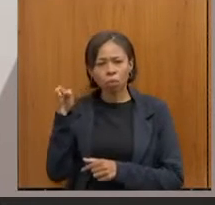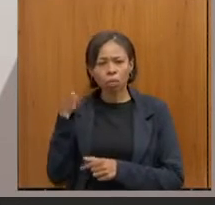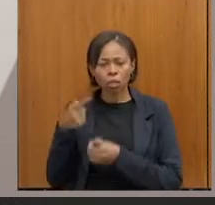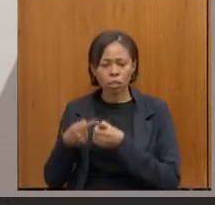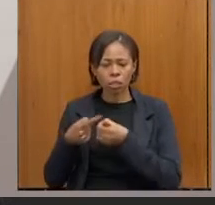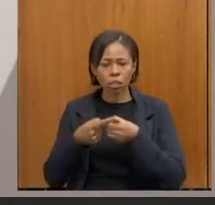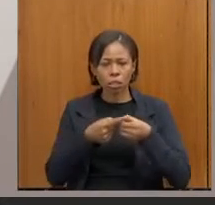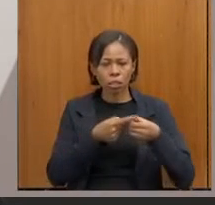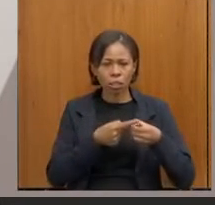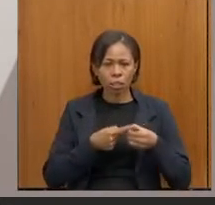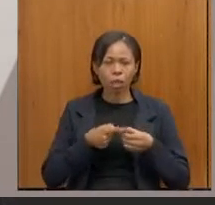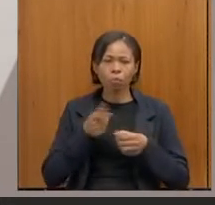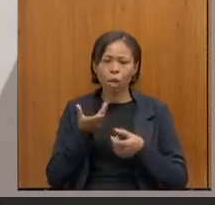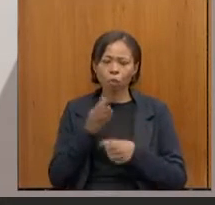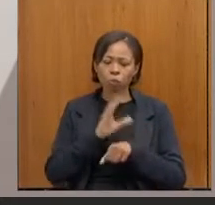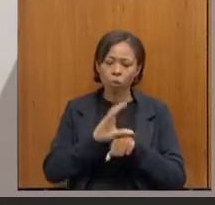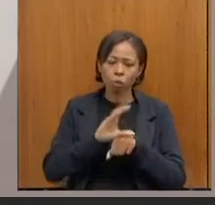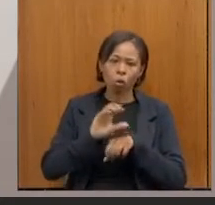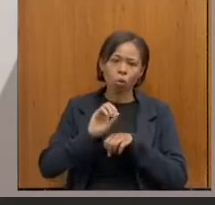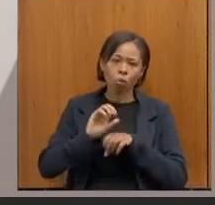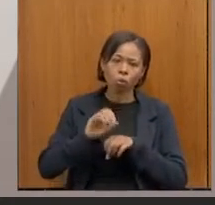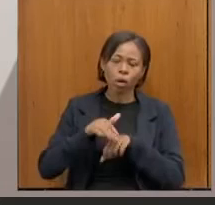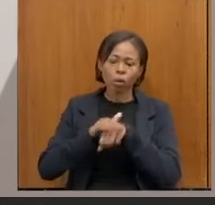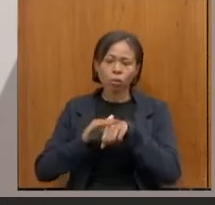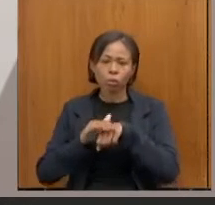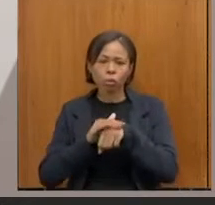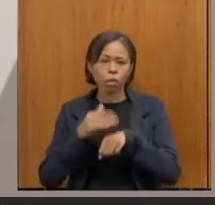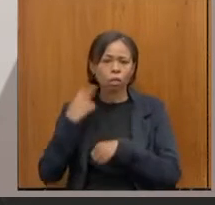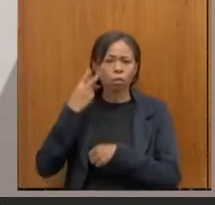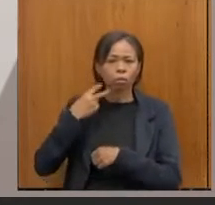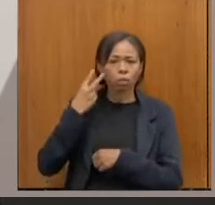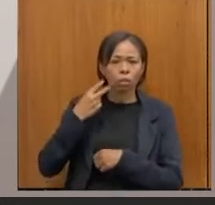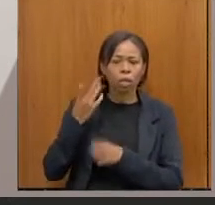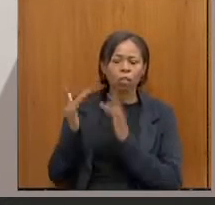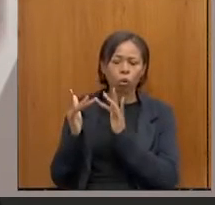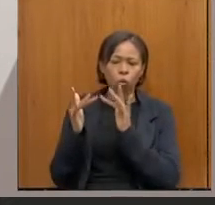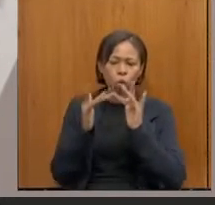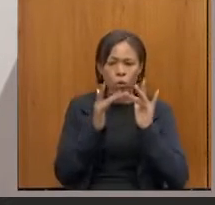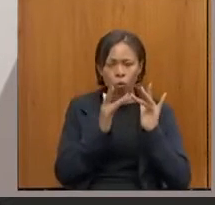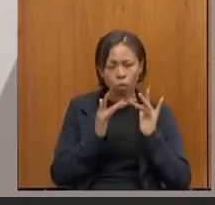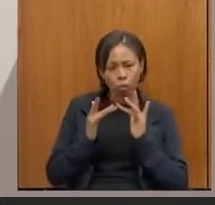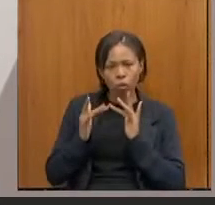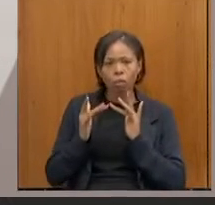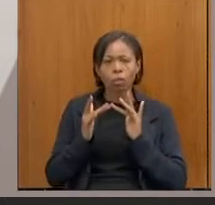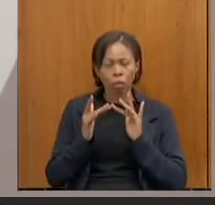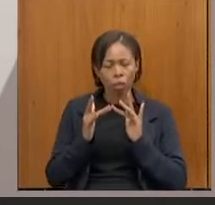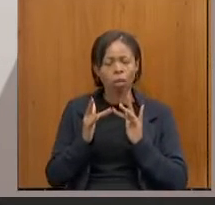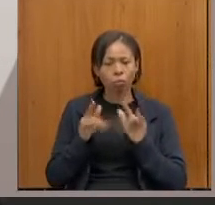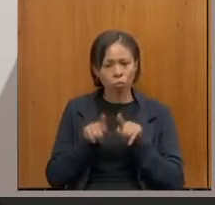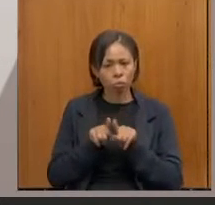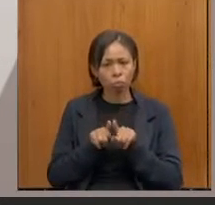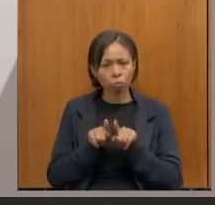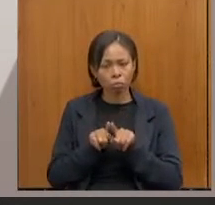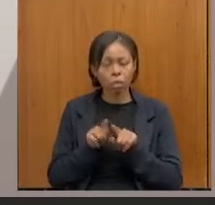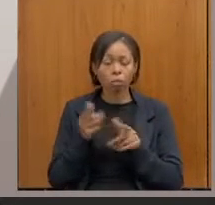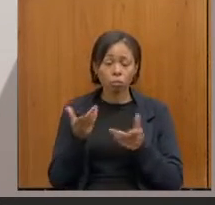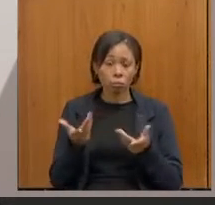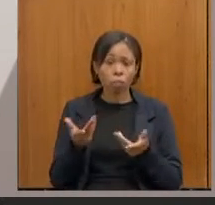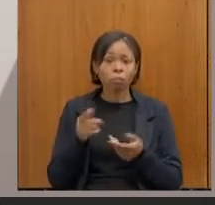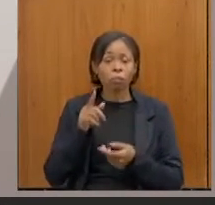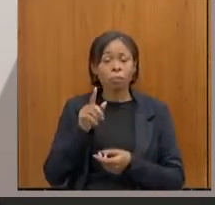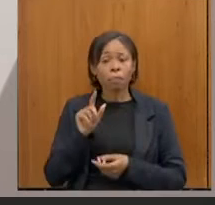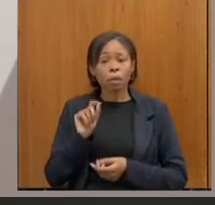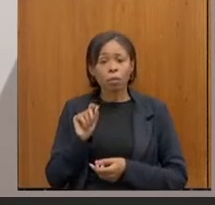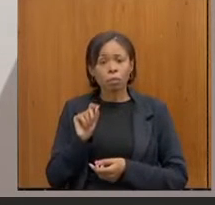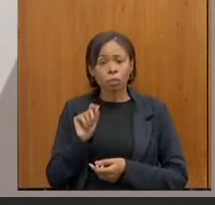conversar conciliadores a gente também indicou alguns vereadores que entrar em contato mandamos quando você soltar a nota é uma